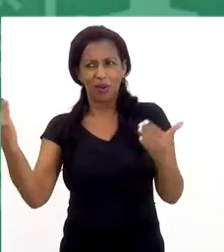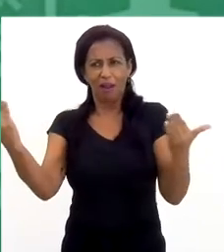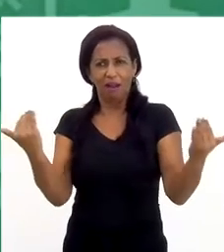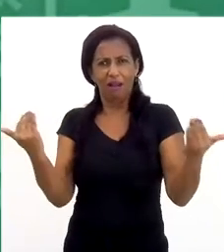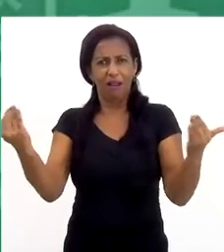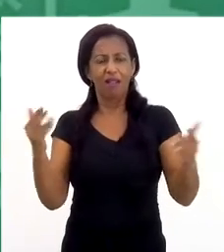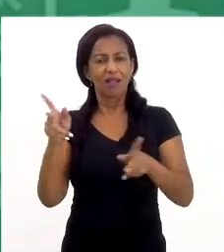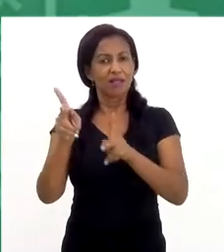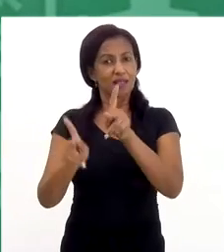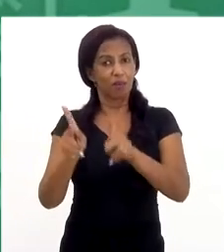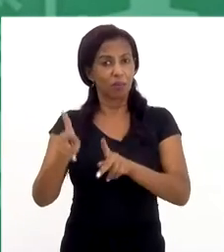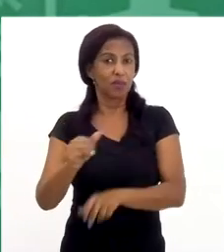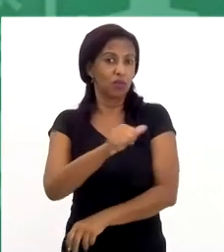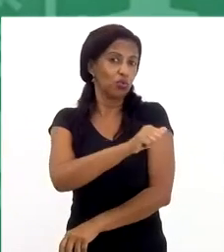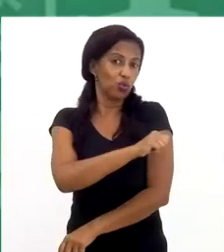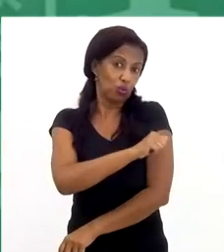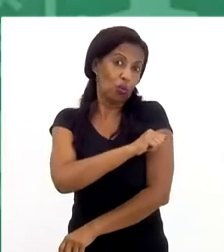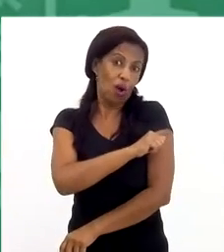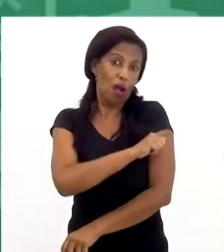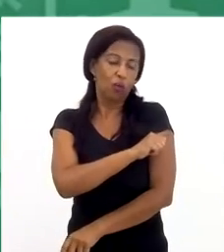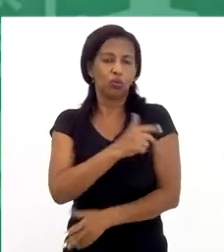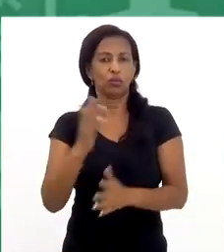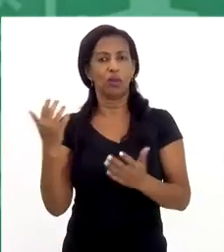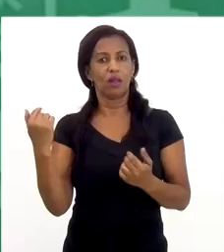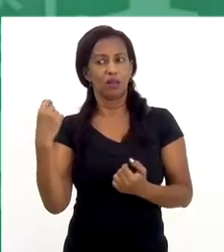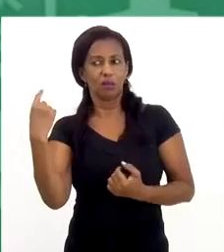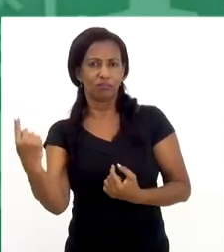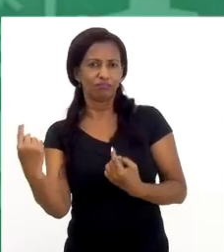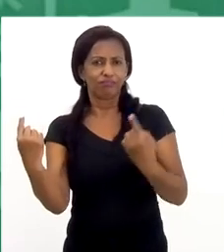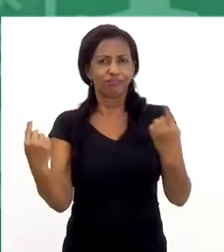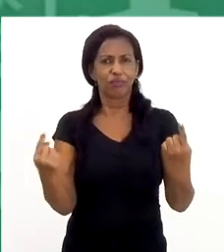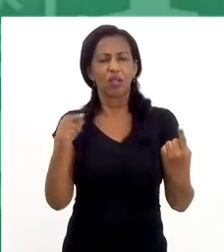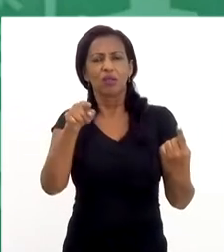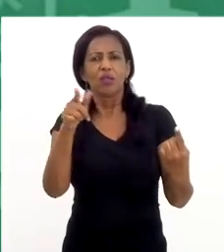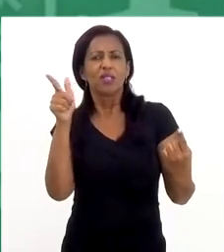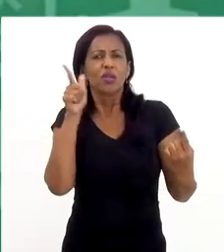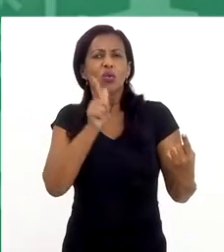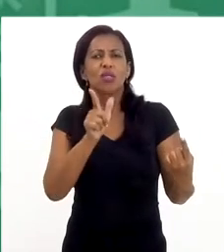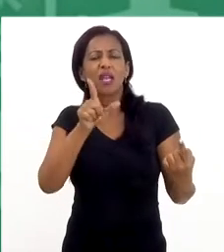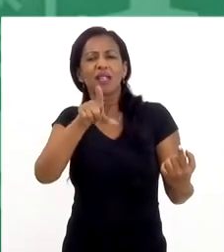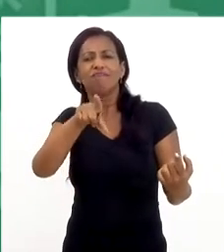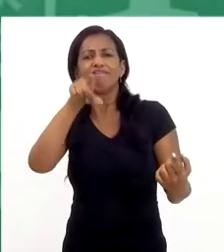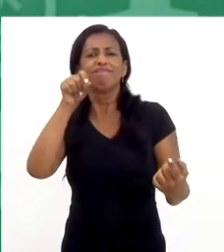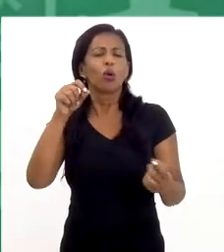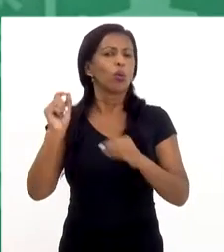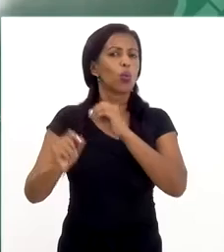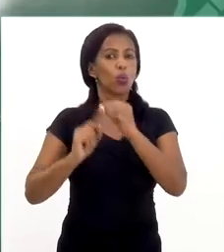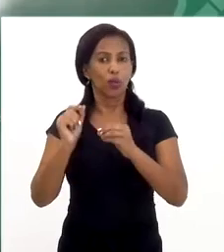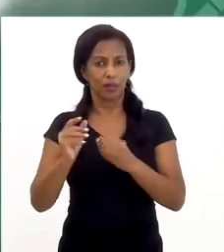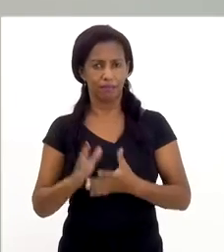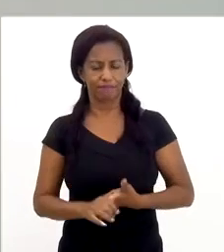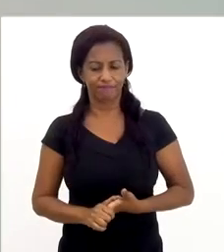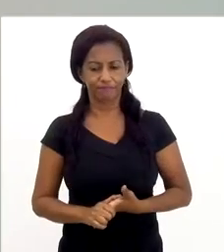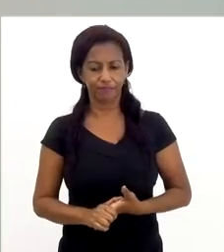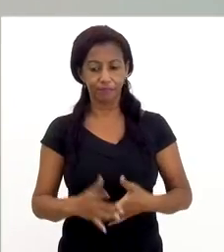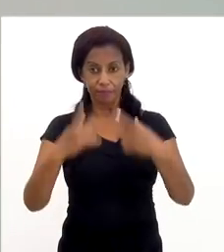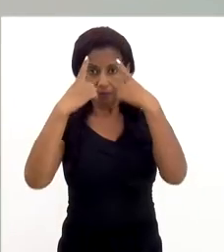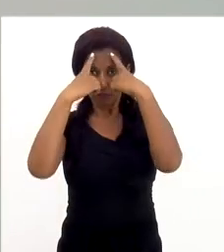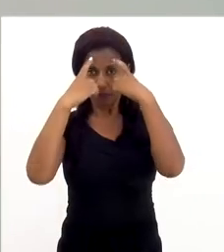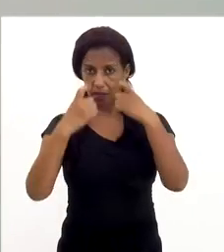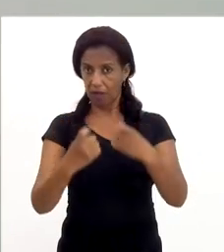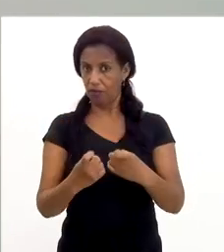existente entre essa essa população do estudante de uma rede pública de uma rede privada que que você consegue destacar para gente